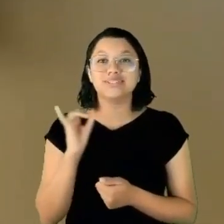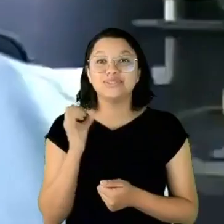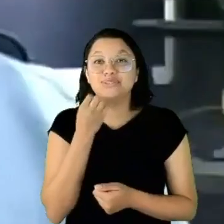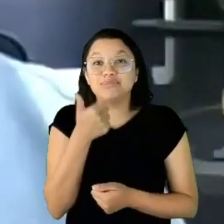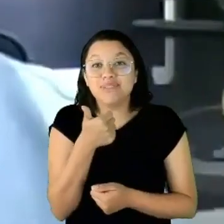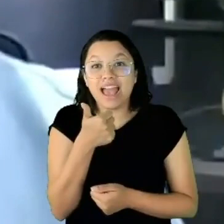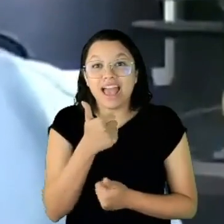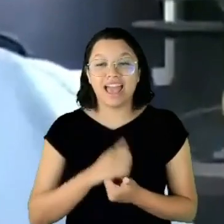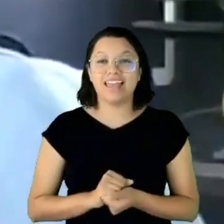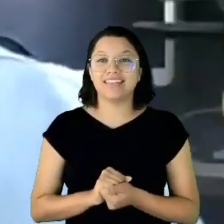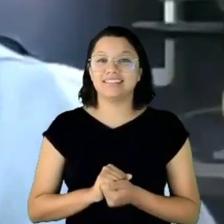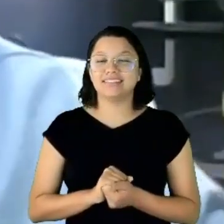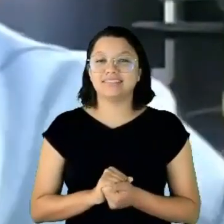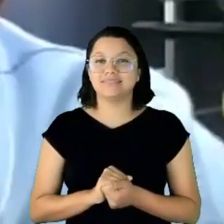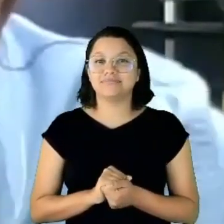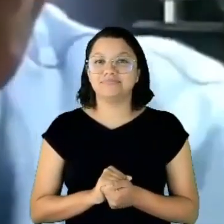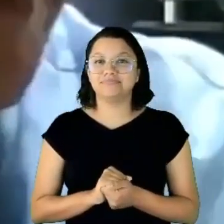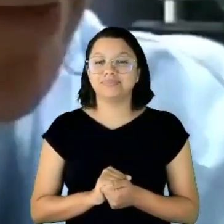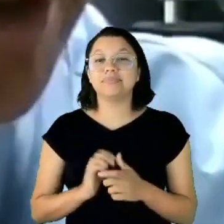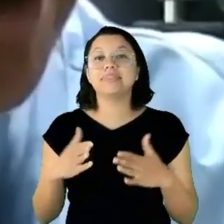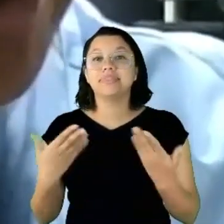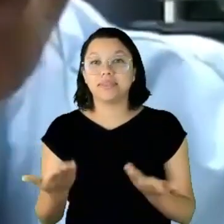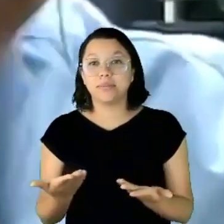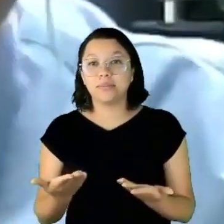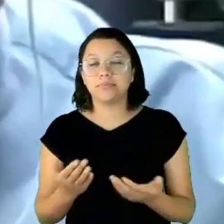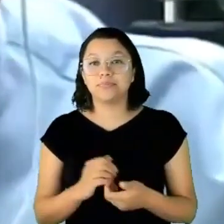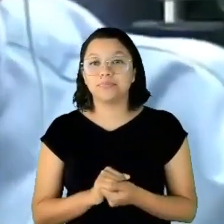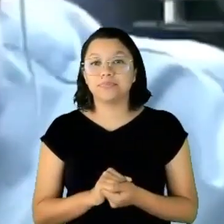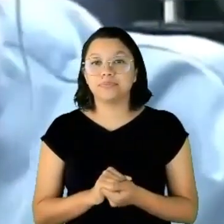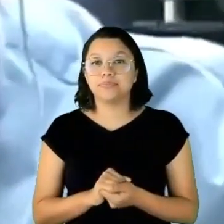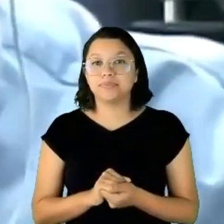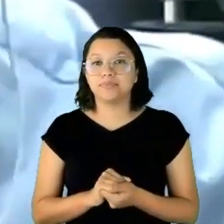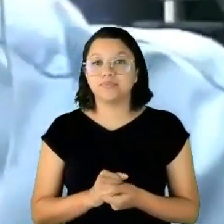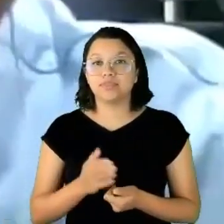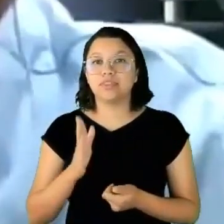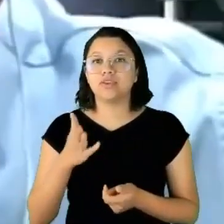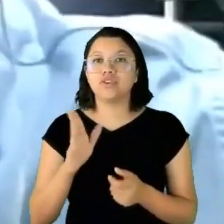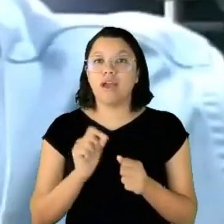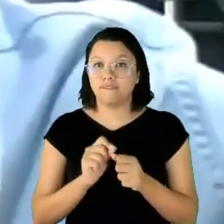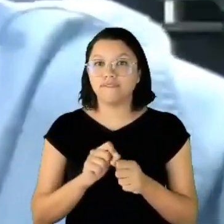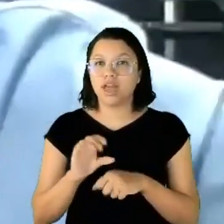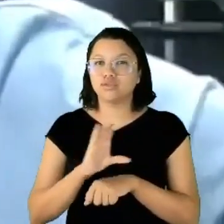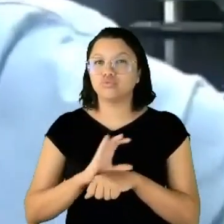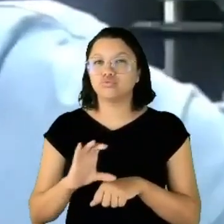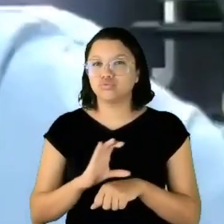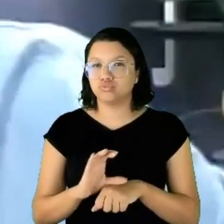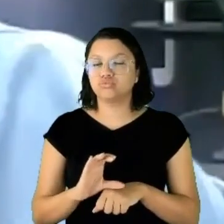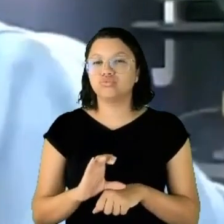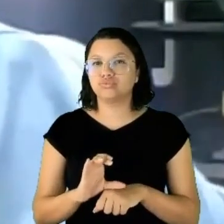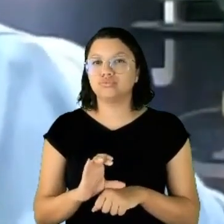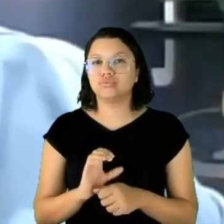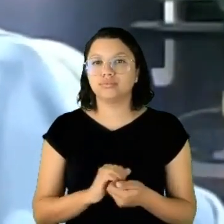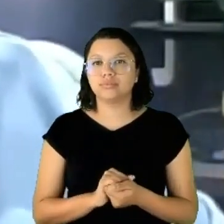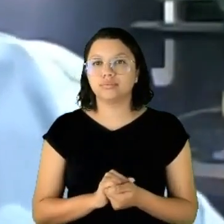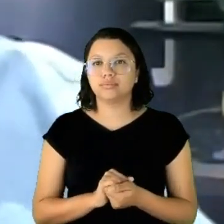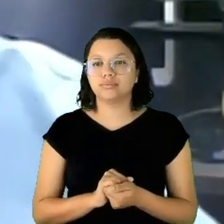Olá Marília tudo bom? Marília já fez o curso acho que mais de uma vez